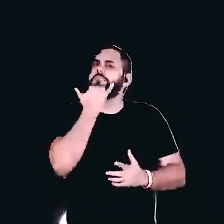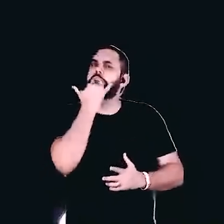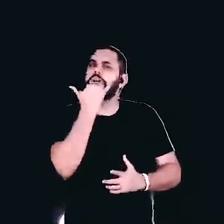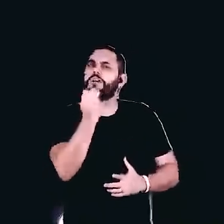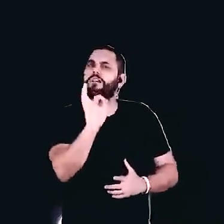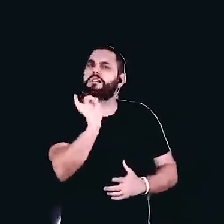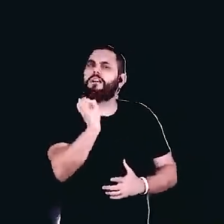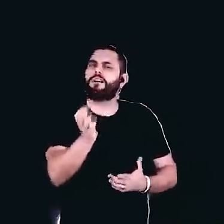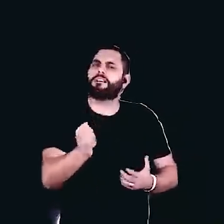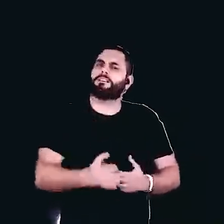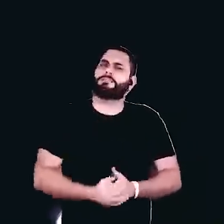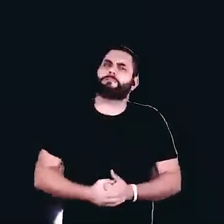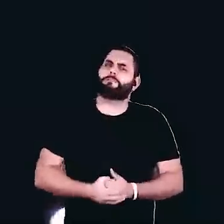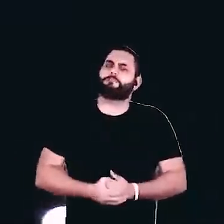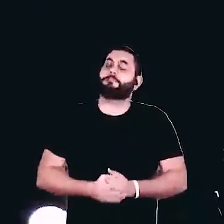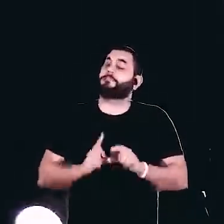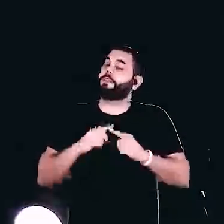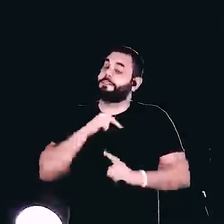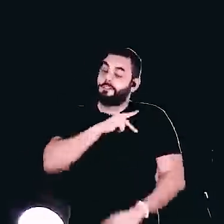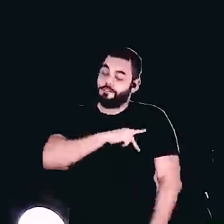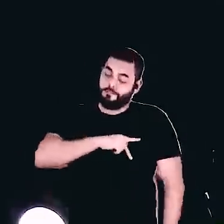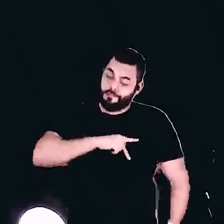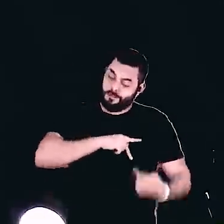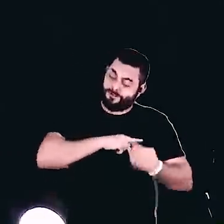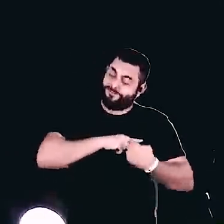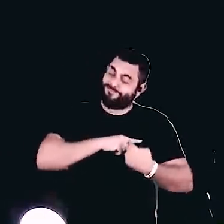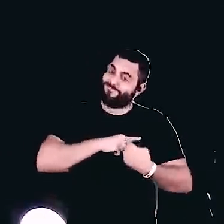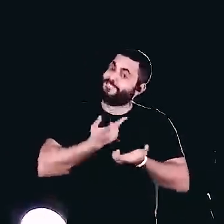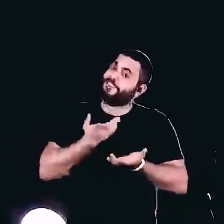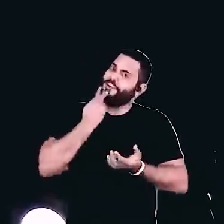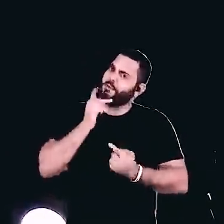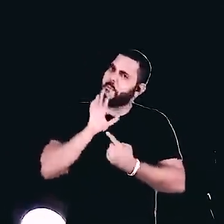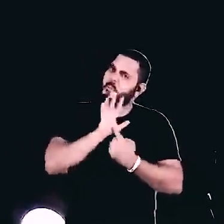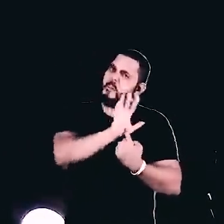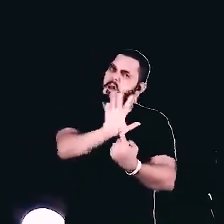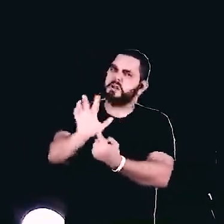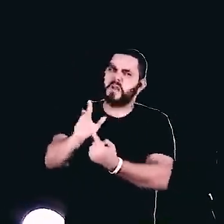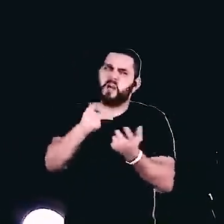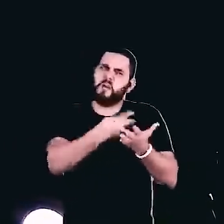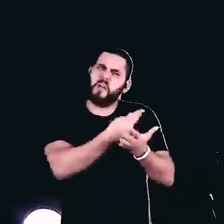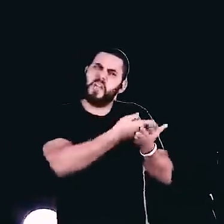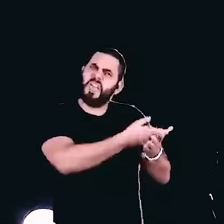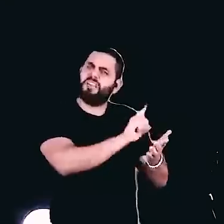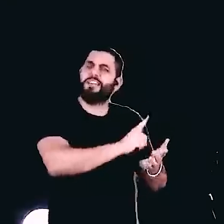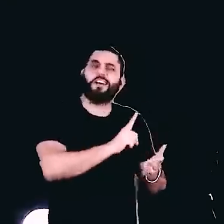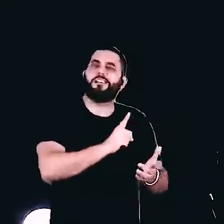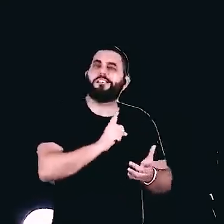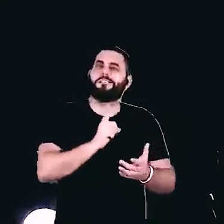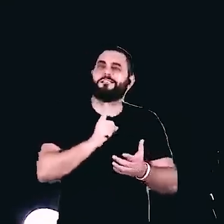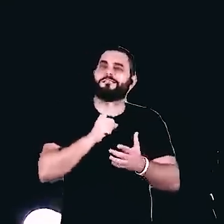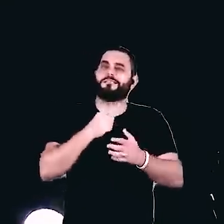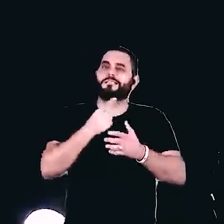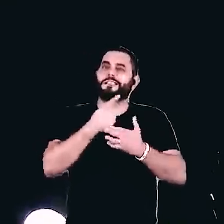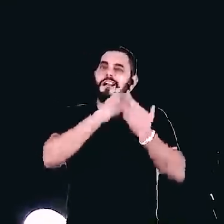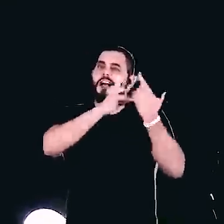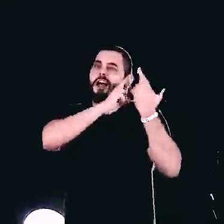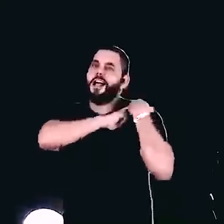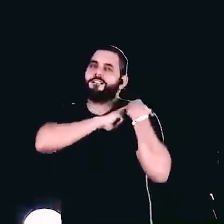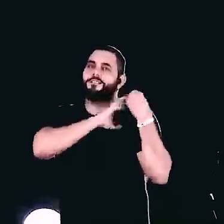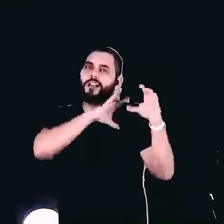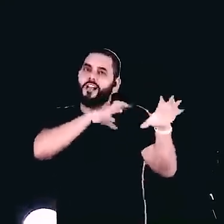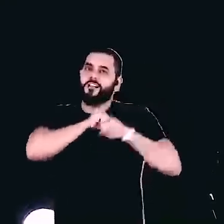dívida. Mas Paulo estava nos ensinando, ao invés de mostrar a dívida do outro, pagar a dívida do outro.